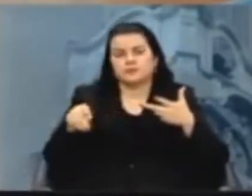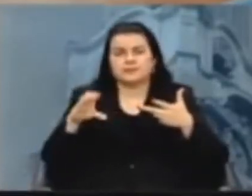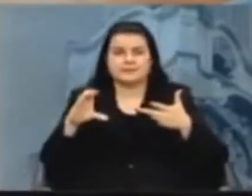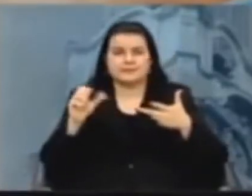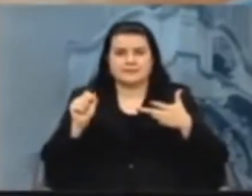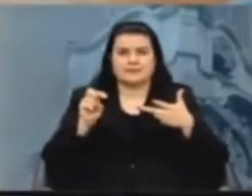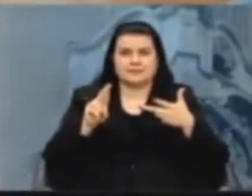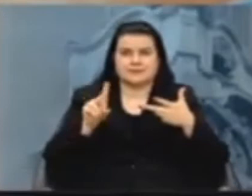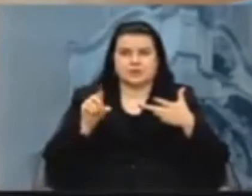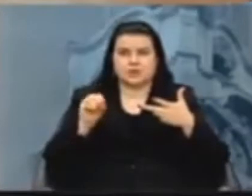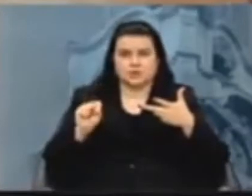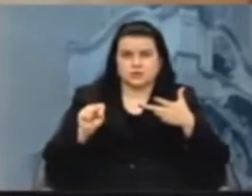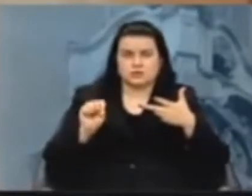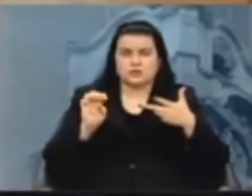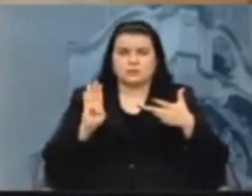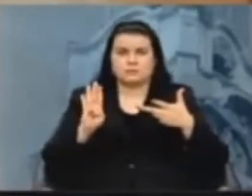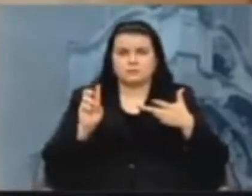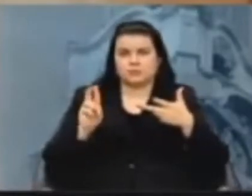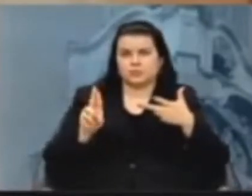Mendes.